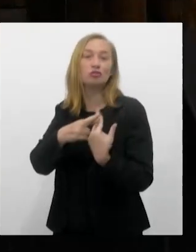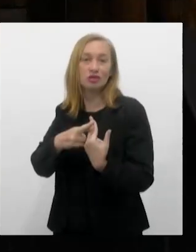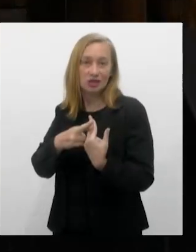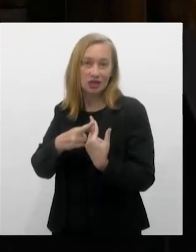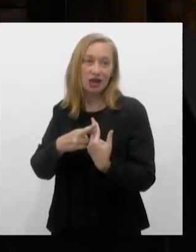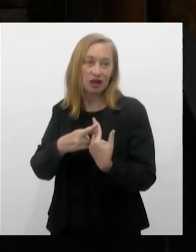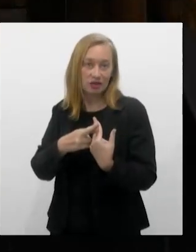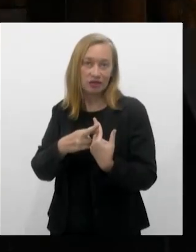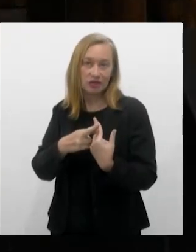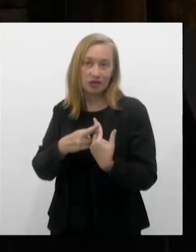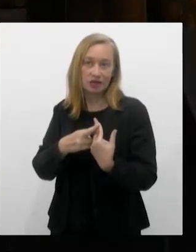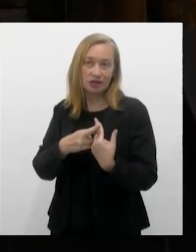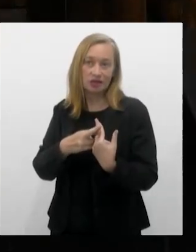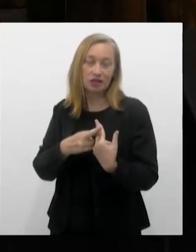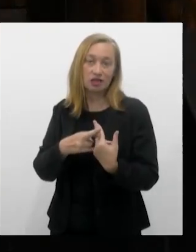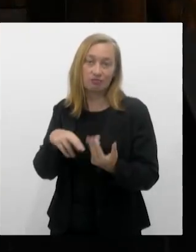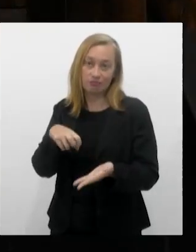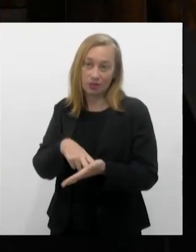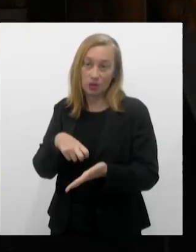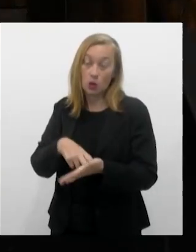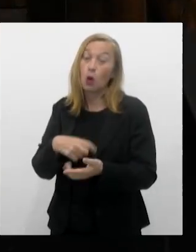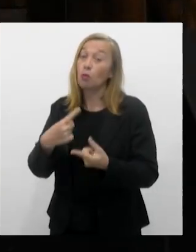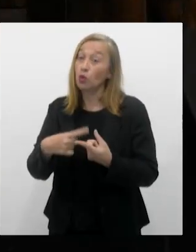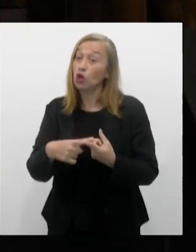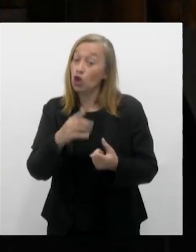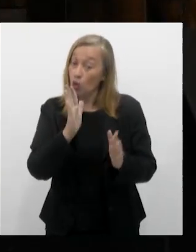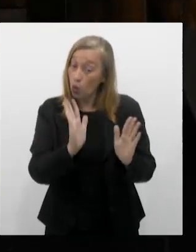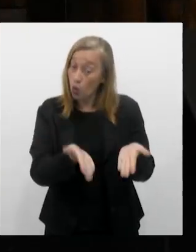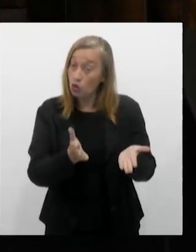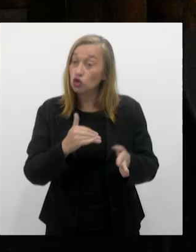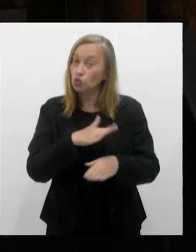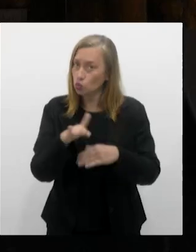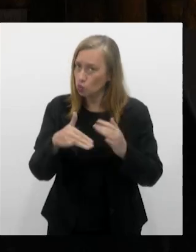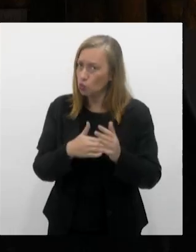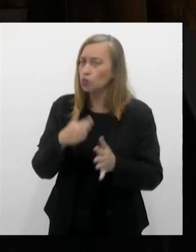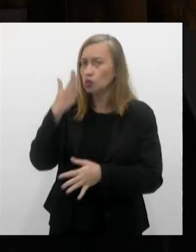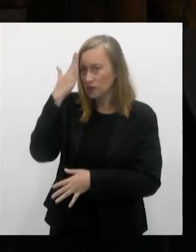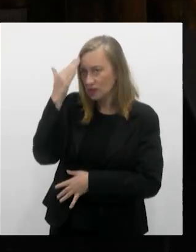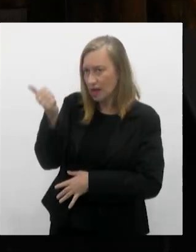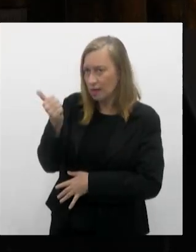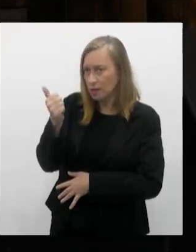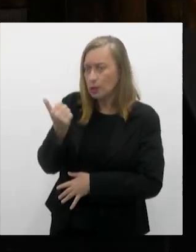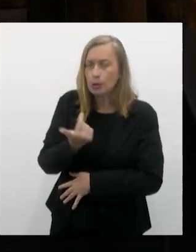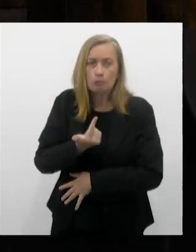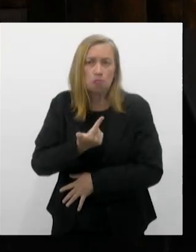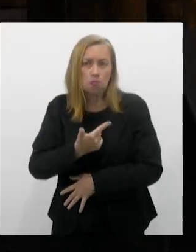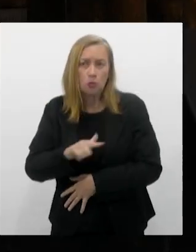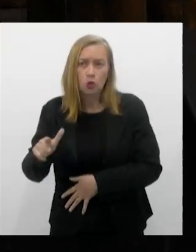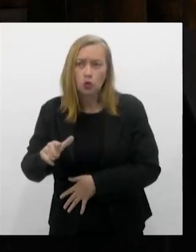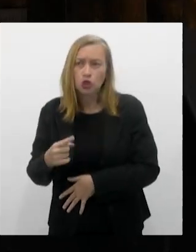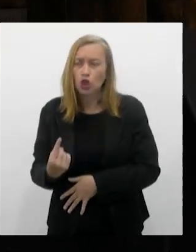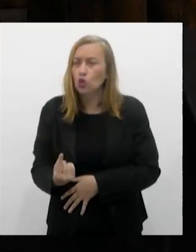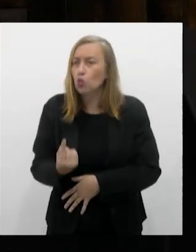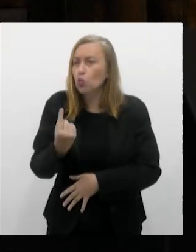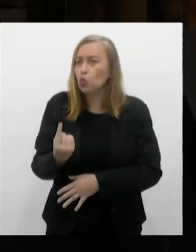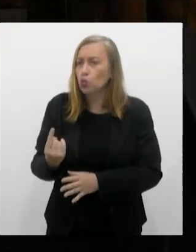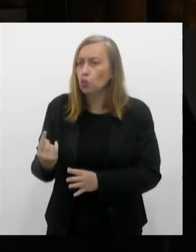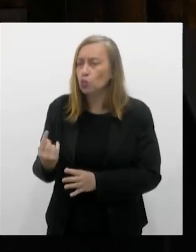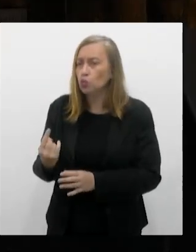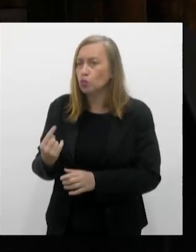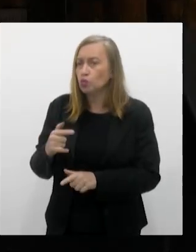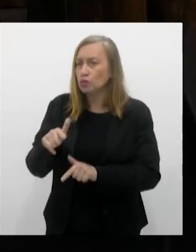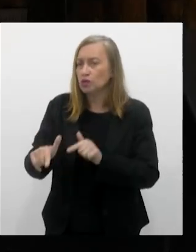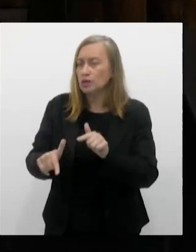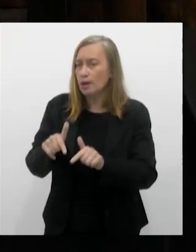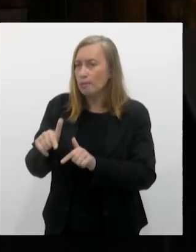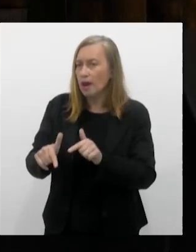responsabilizados. Porque hoje todos têm certeza que não tem uma operação do Banco